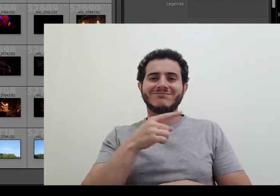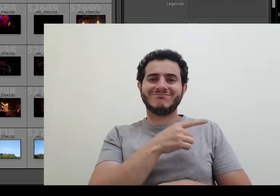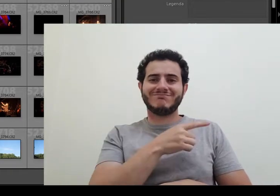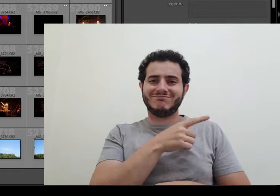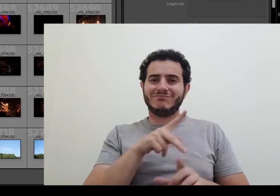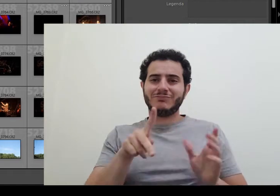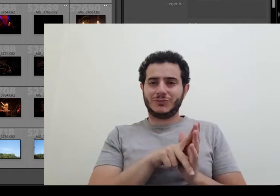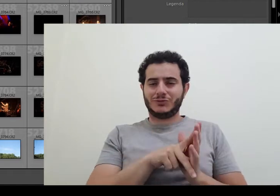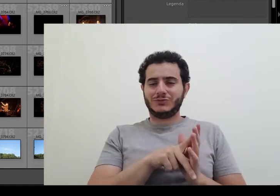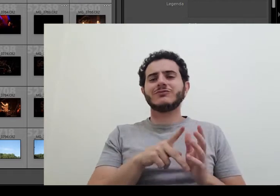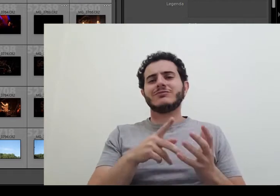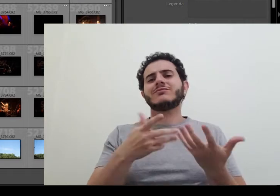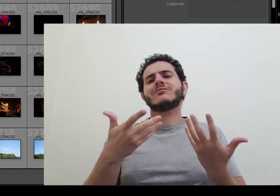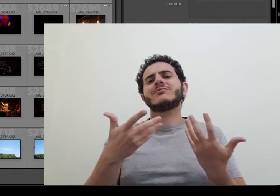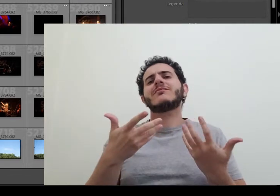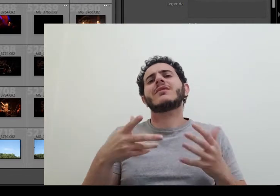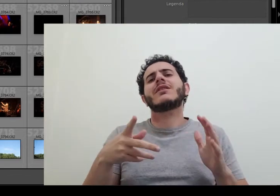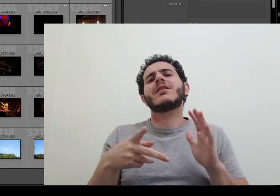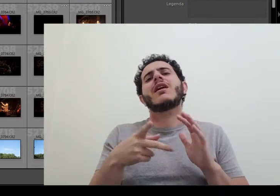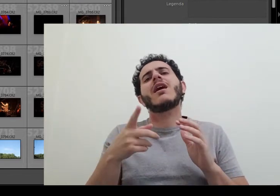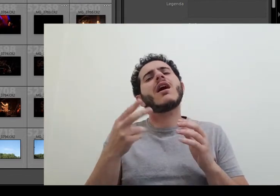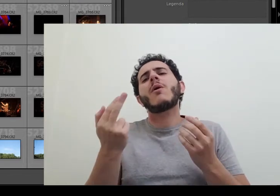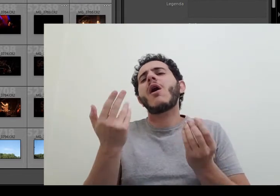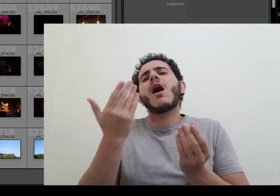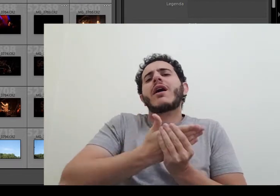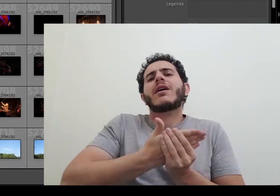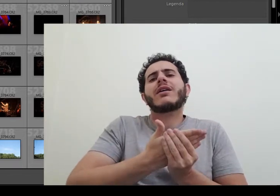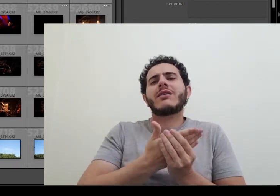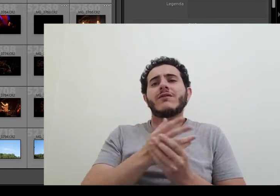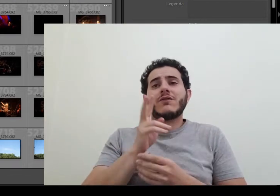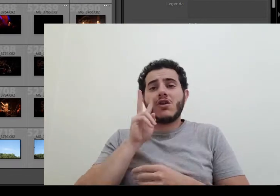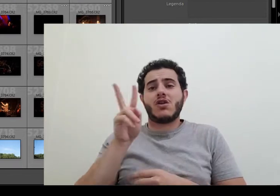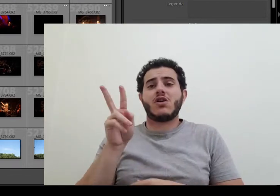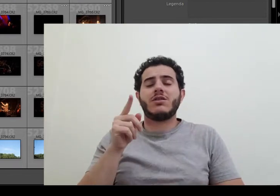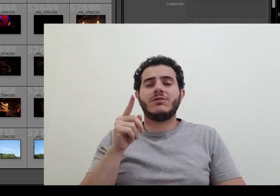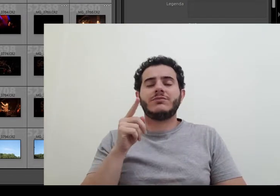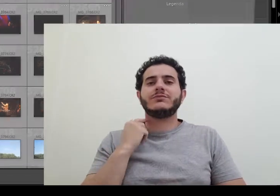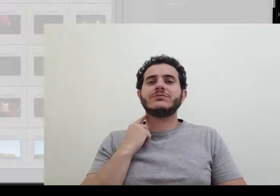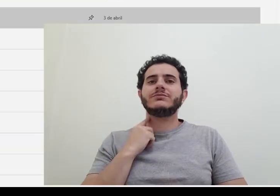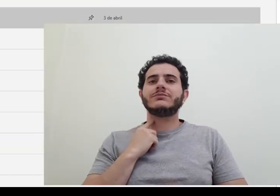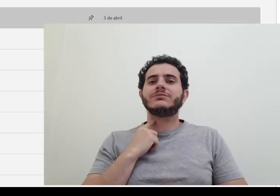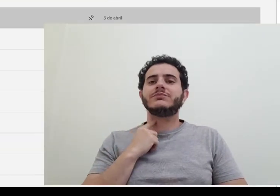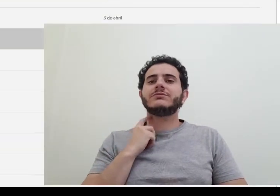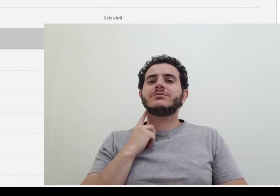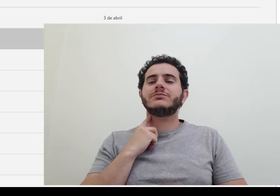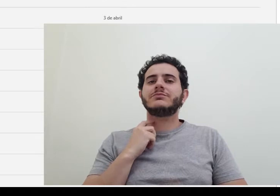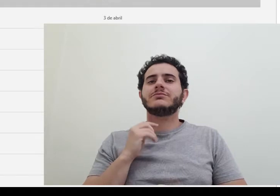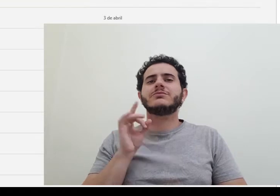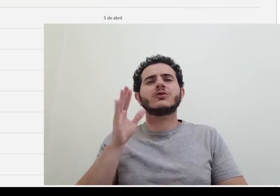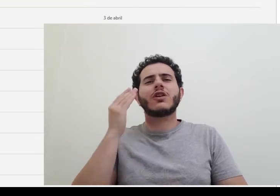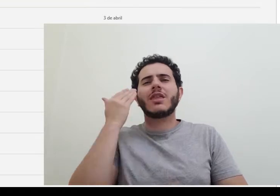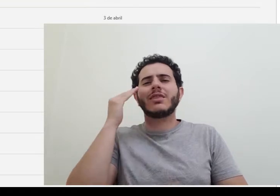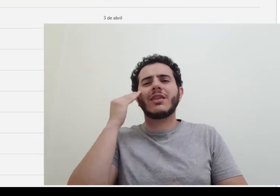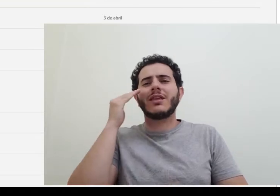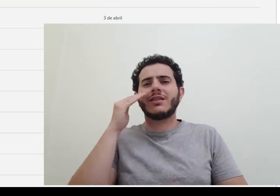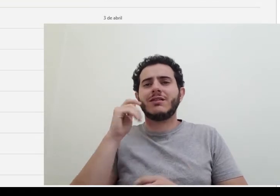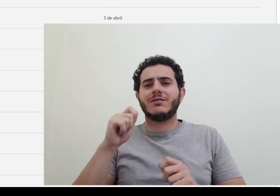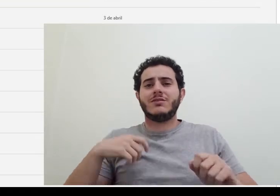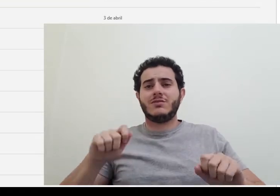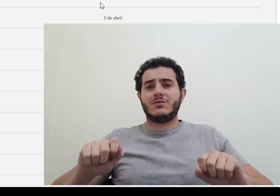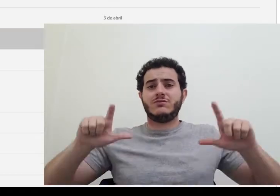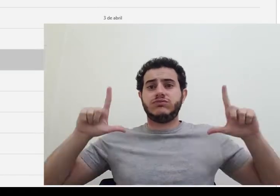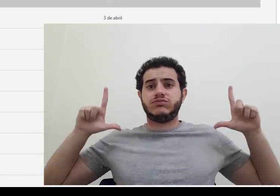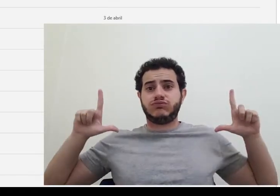o seu arquivo. Até usar como exemplo aqui, eu vou abrir um arquivo do Word, um arquivo novo do Word, só para a gente entender um pouco. Ó, eu acabei de